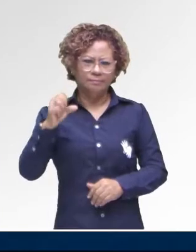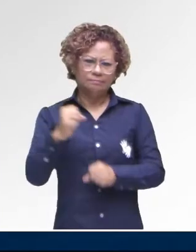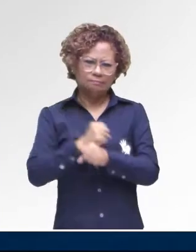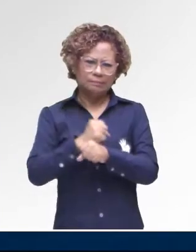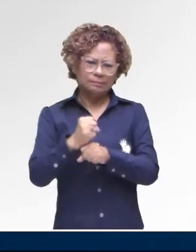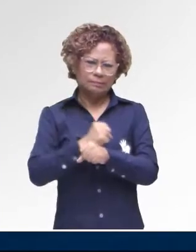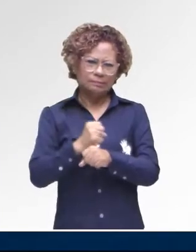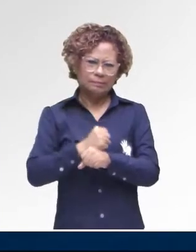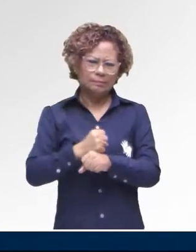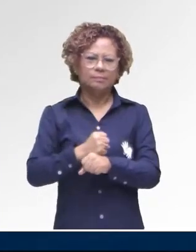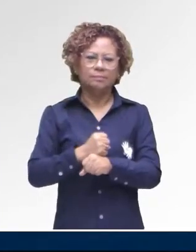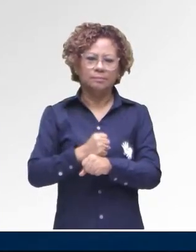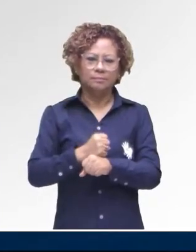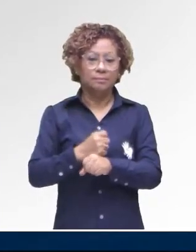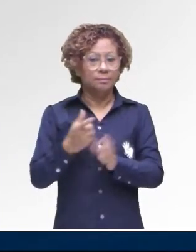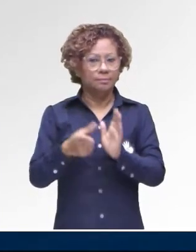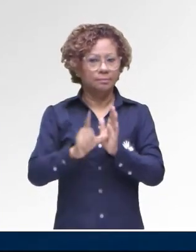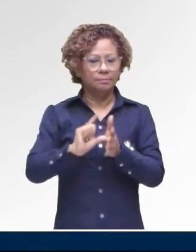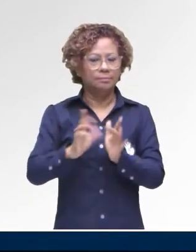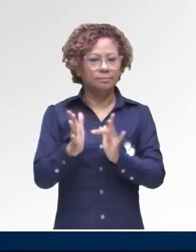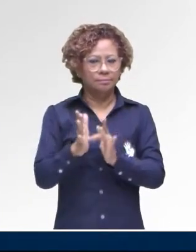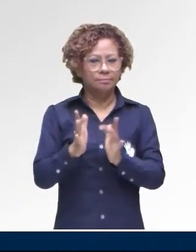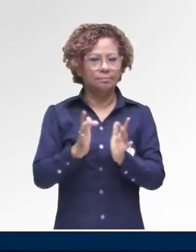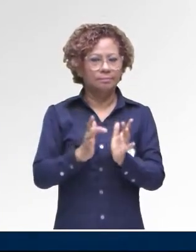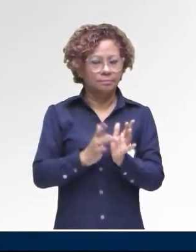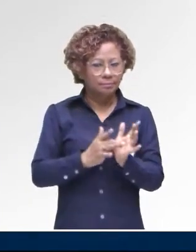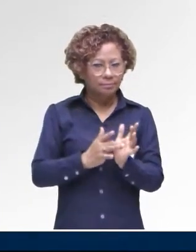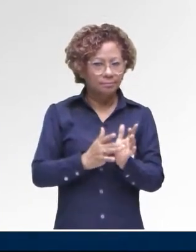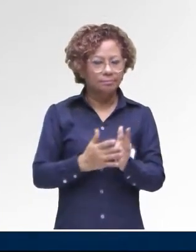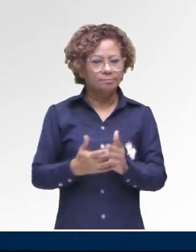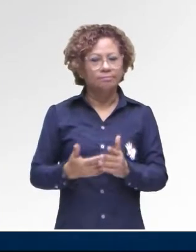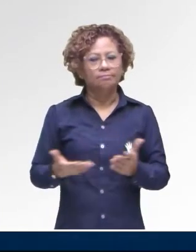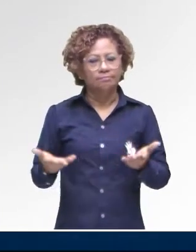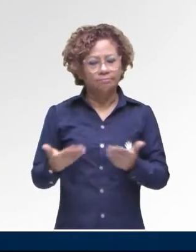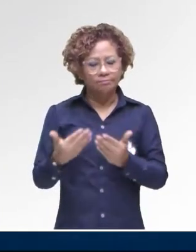sobre essas noções primitivas. Acompanhe aqui comigo.